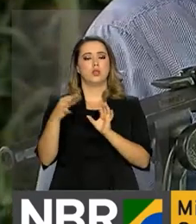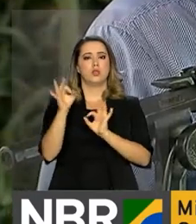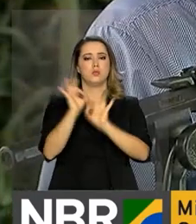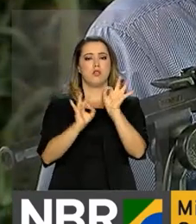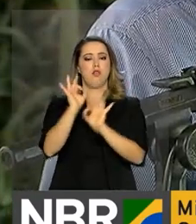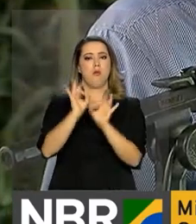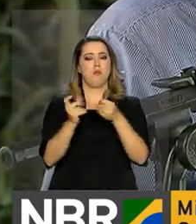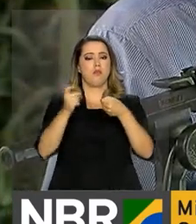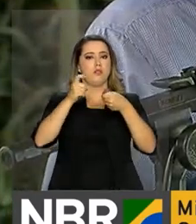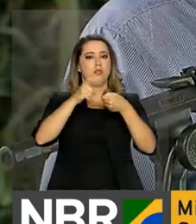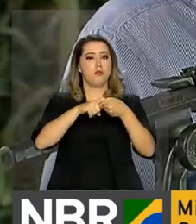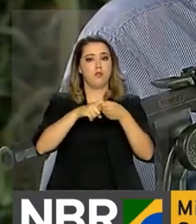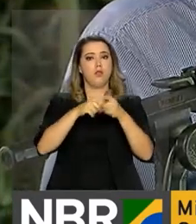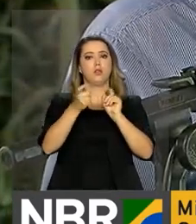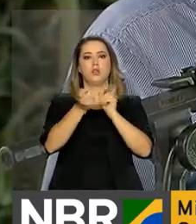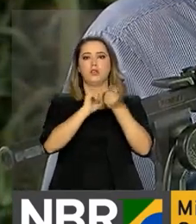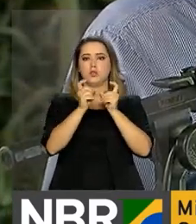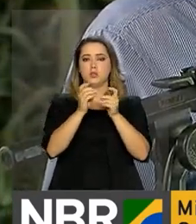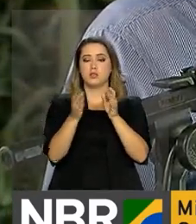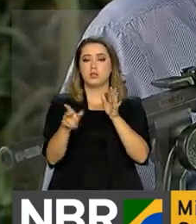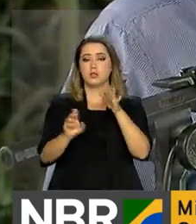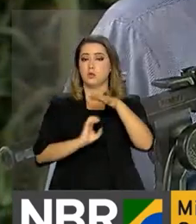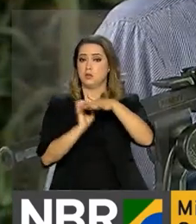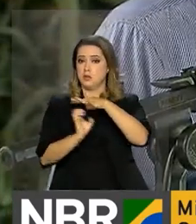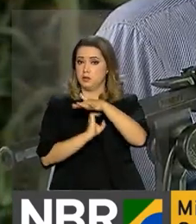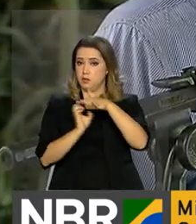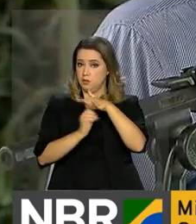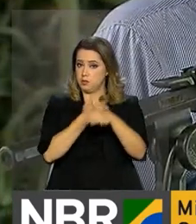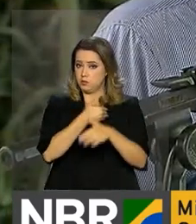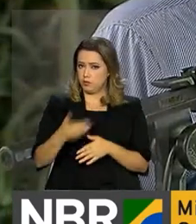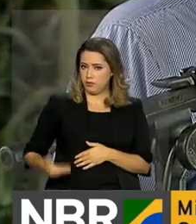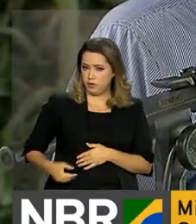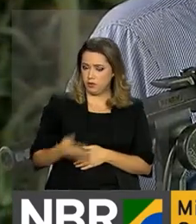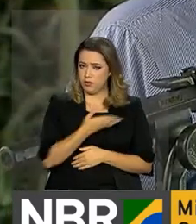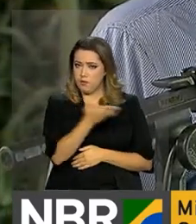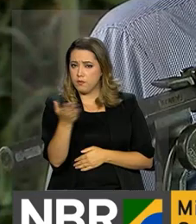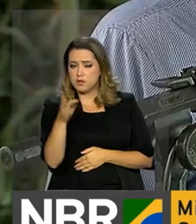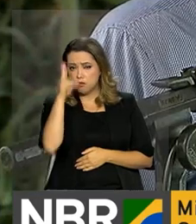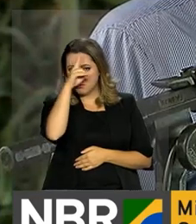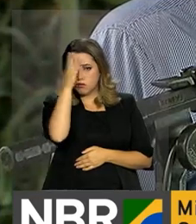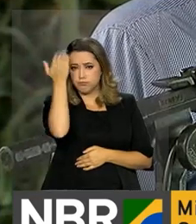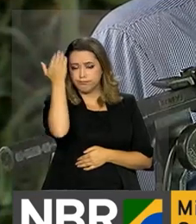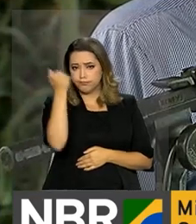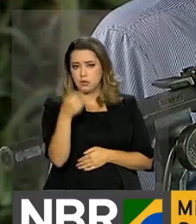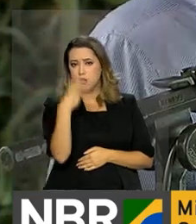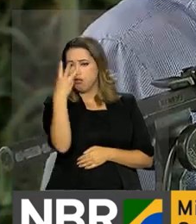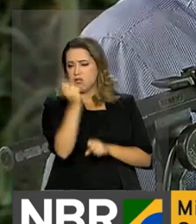o representante da Petrobras. Petrobras, vocês se recordam, há